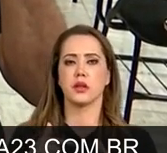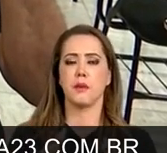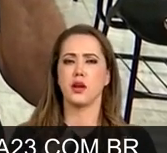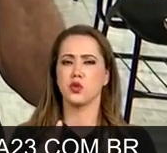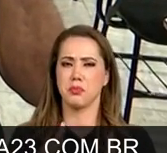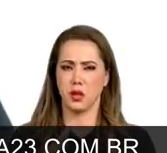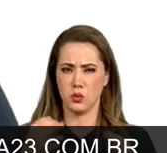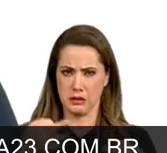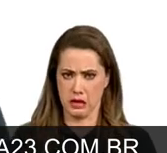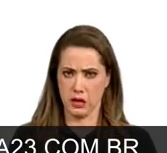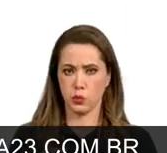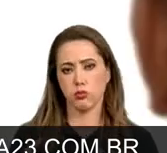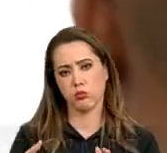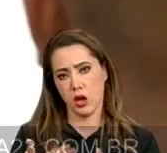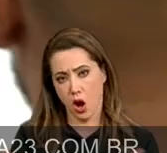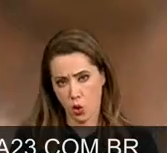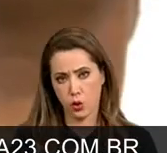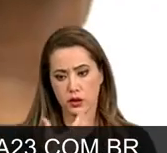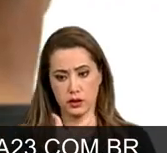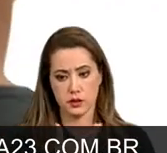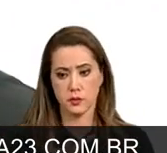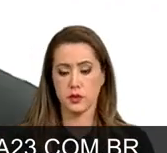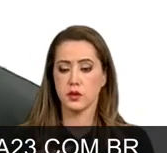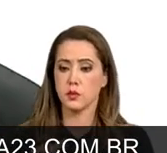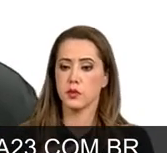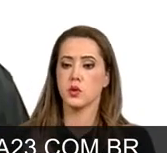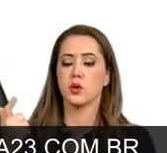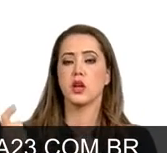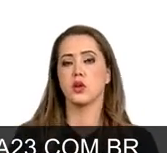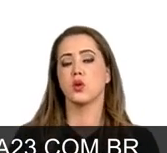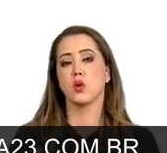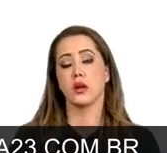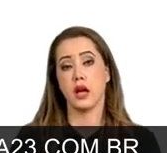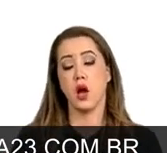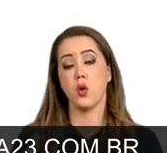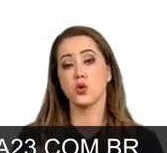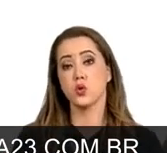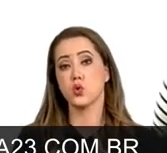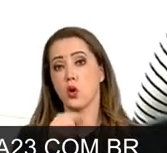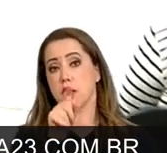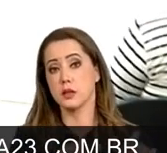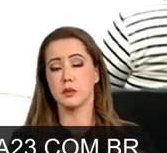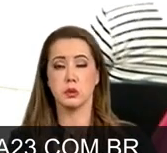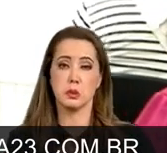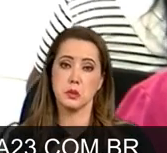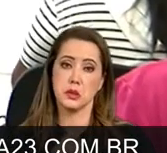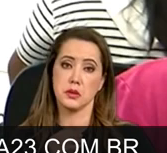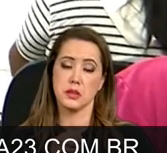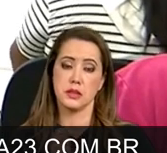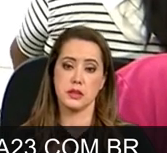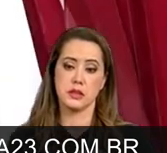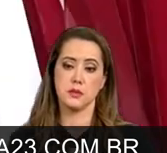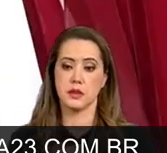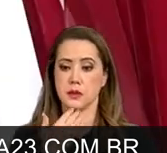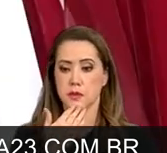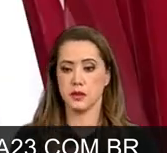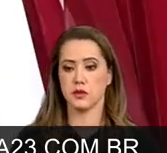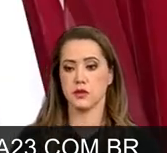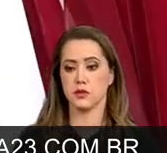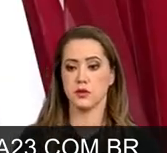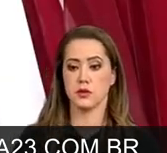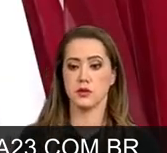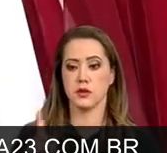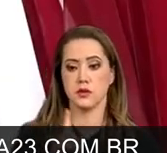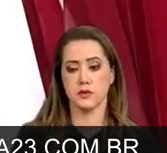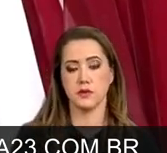temporário no fim de ano e procuraram essa agência, que trabalha com seleção e recrutamento para cerca de 60 empresas. Elas vêm à